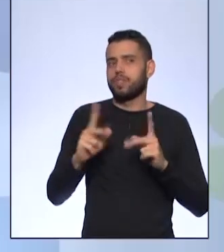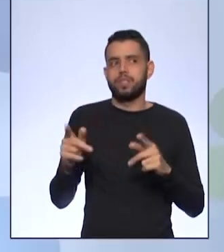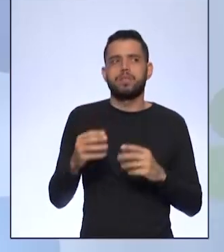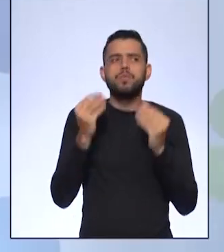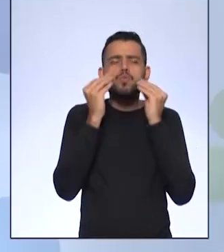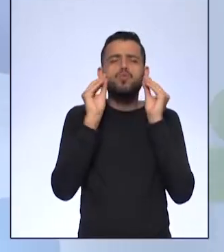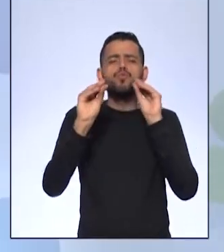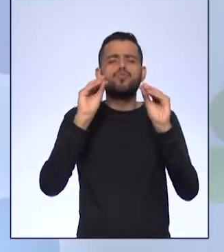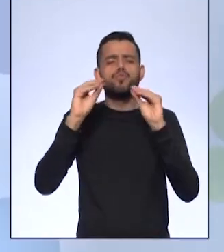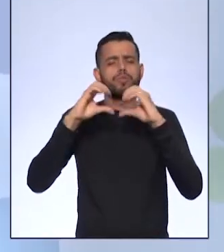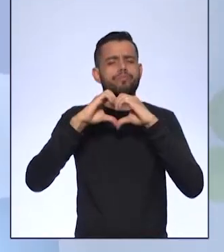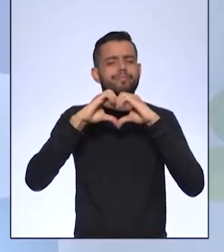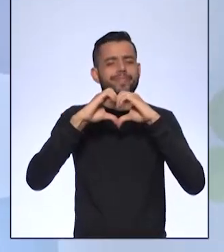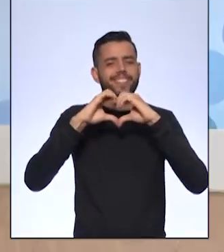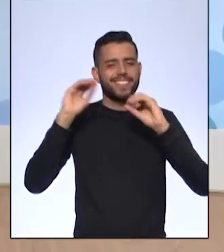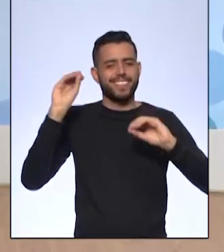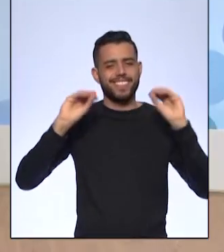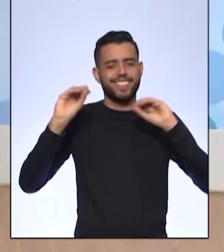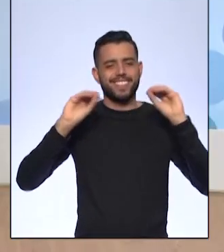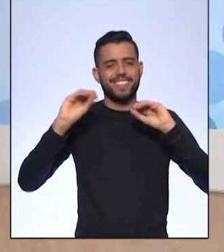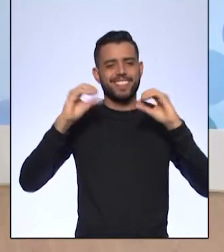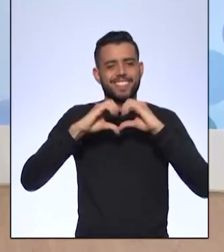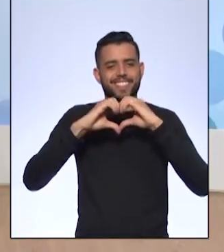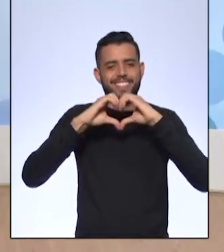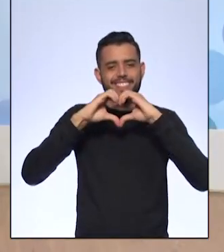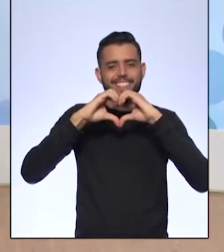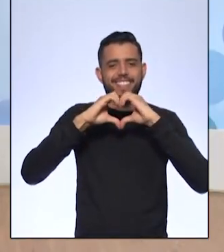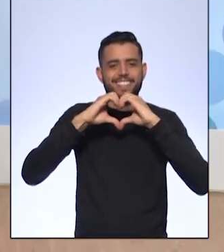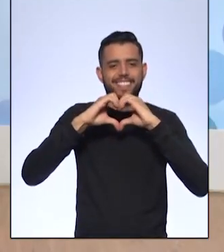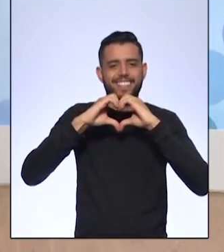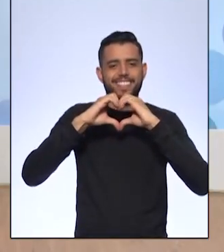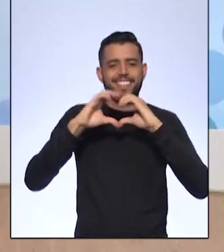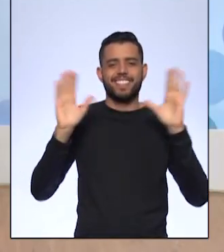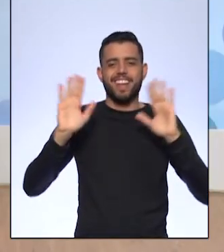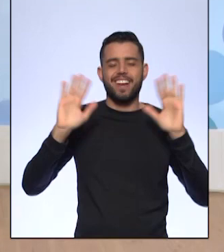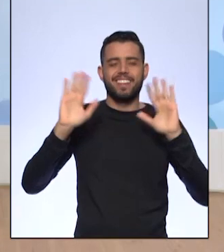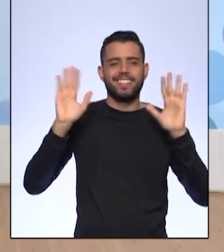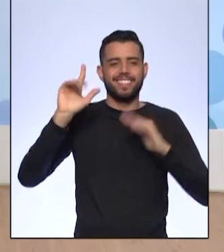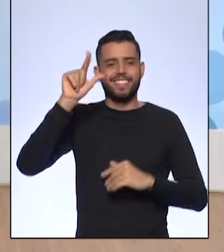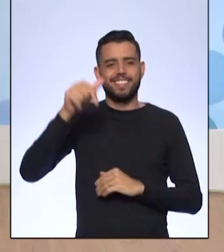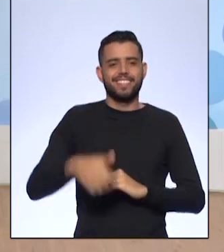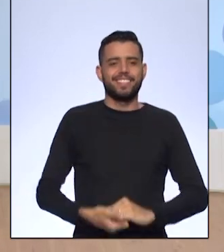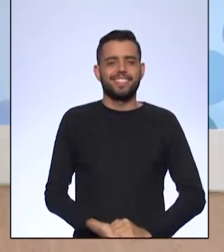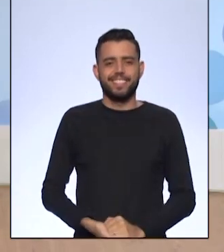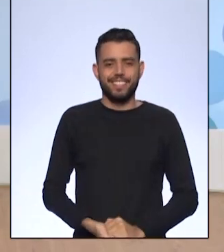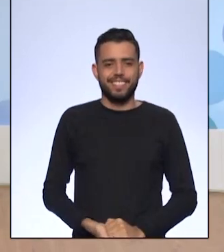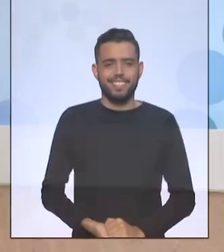beijo, beijo, coração, coração, coração. Beijo, Mandem gente, coração. Tchau, até a próxima.